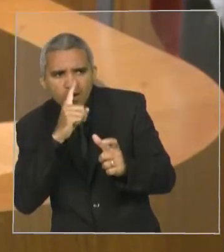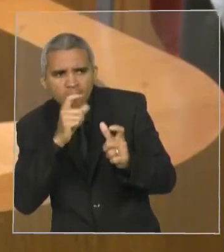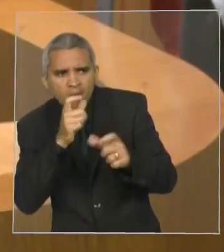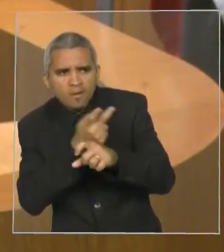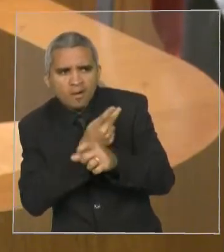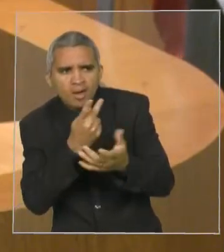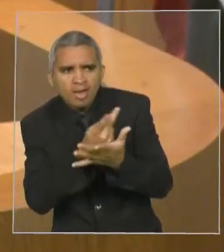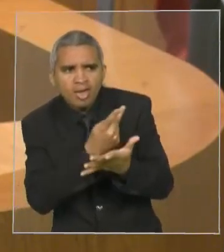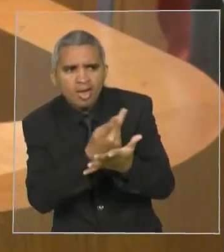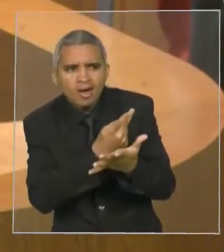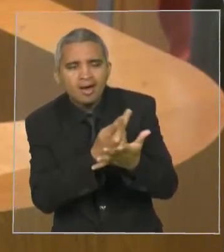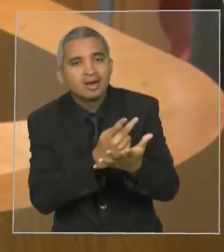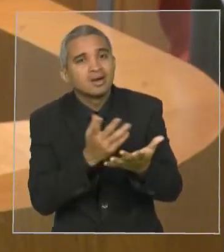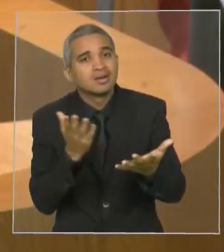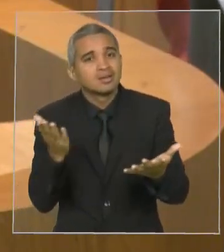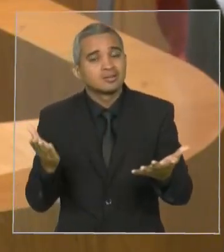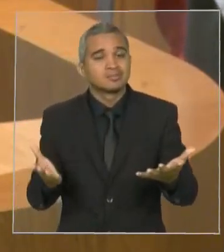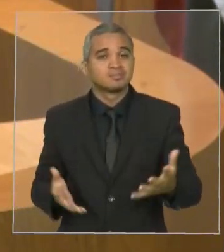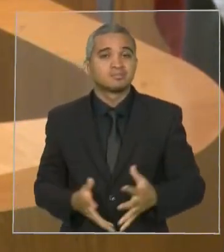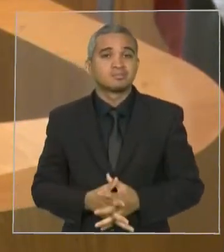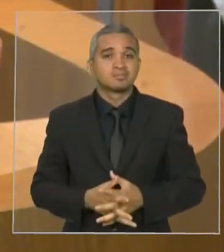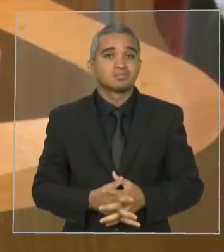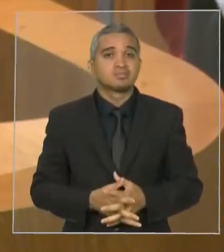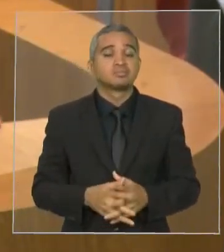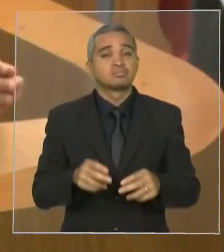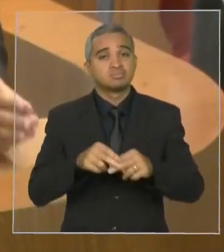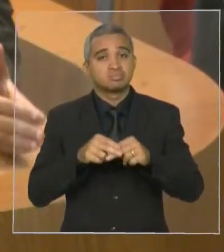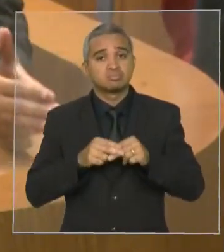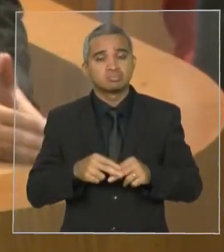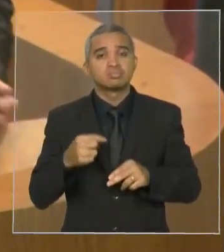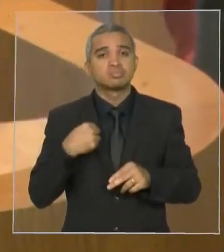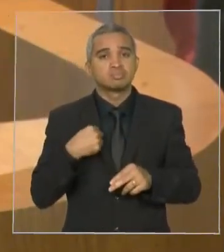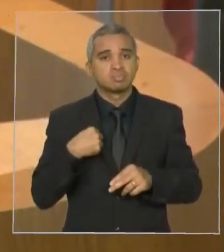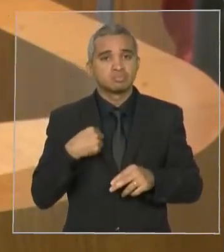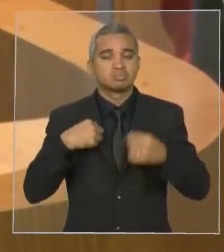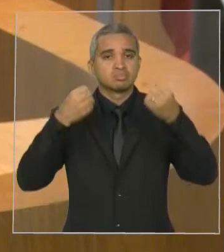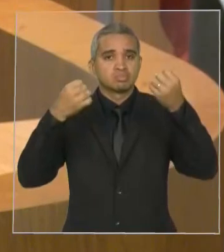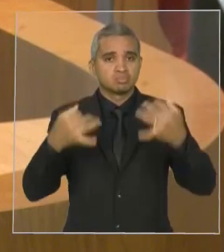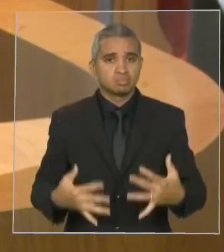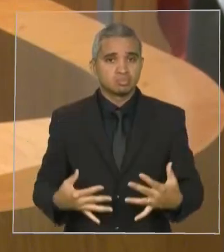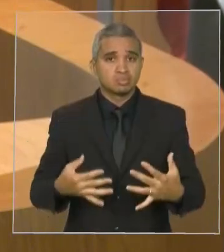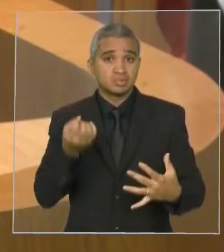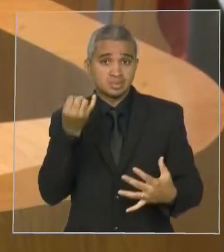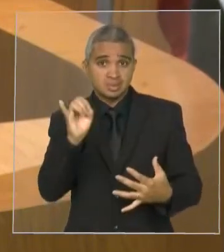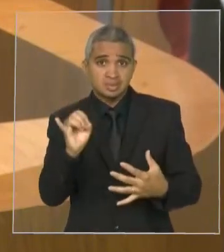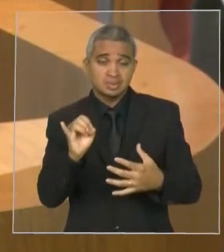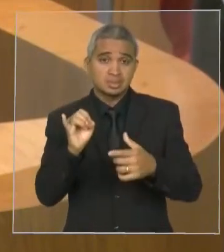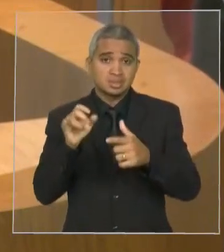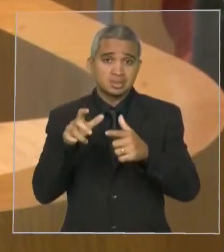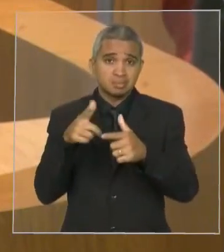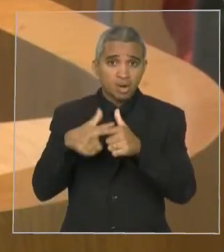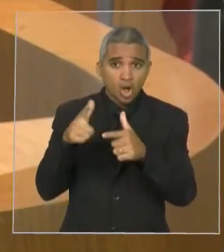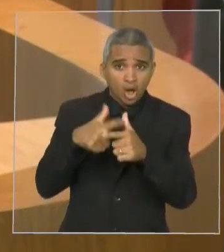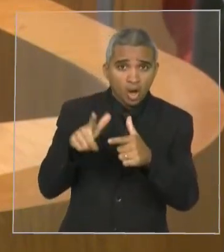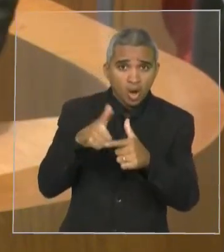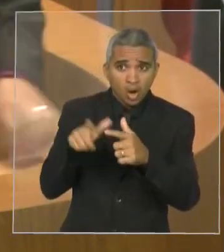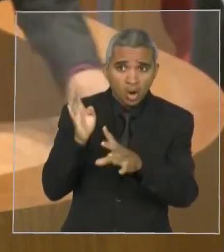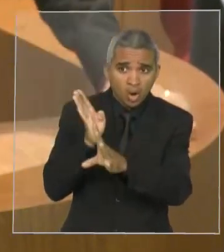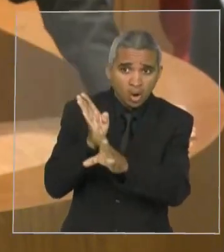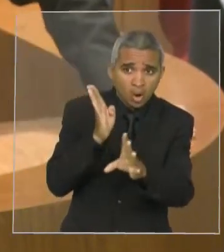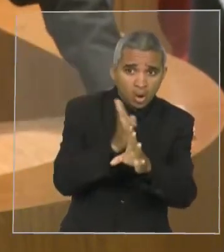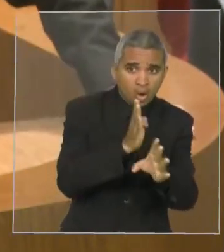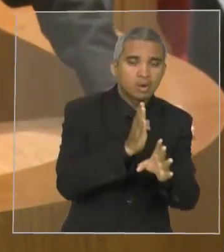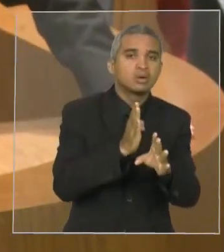reitero qualquer tipo de intervenção que seja necessária é corrente e alguma